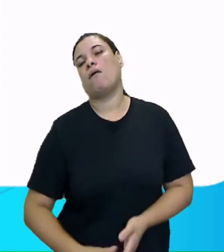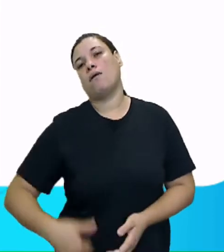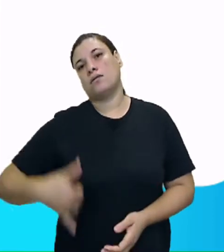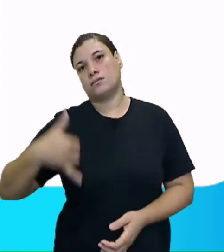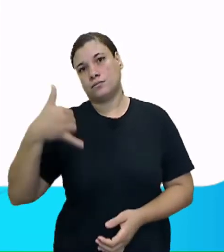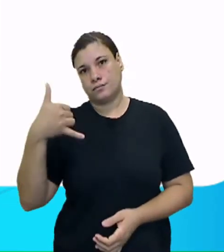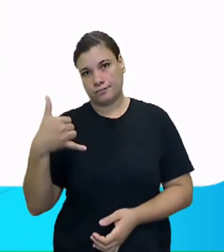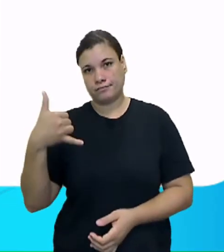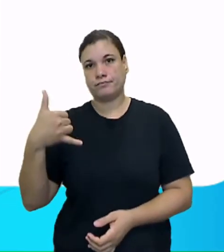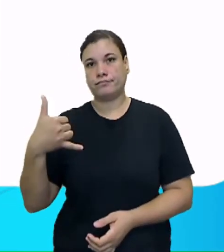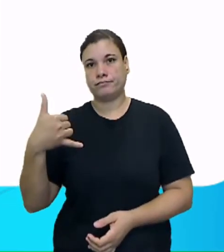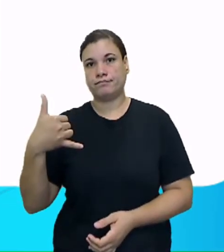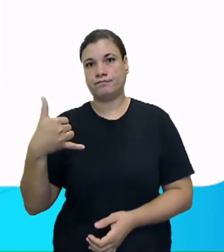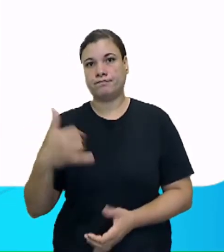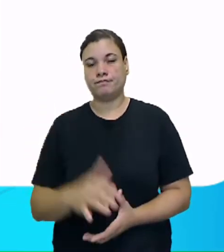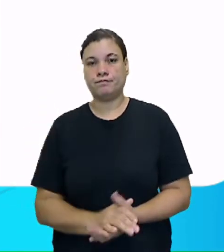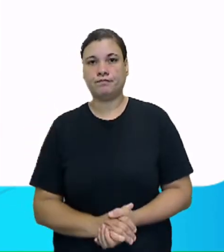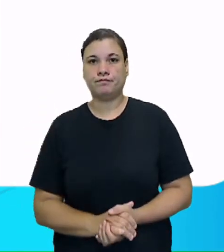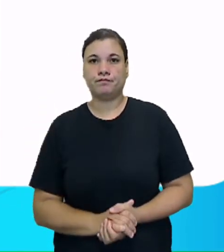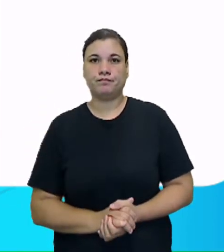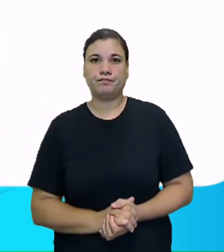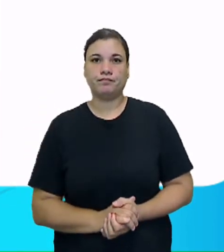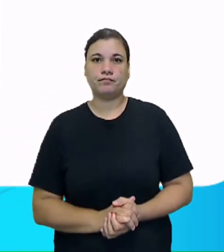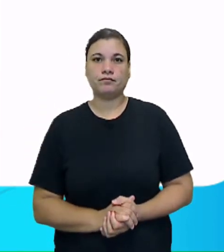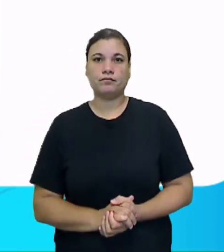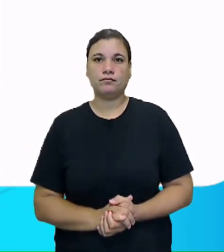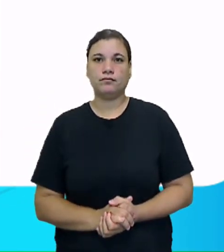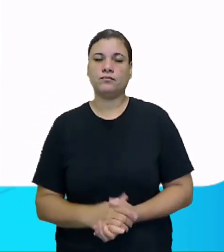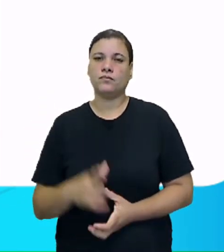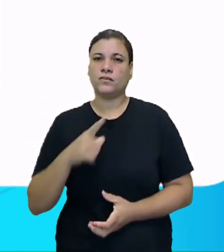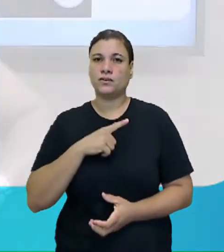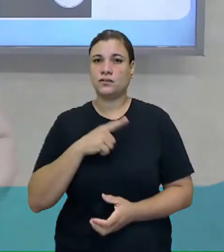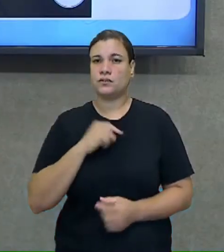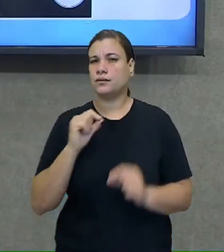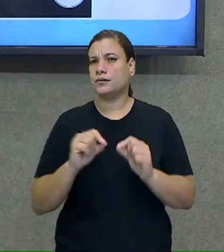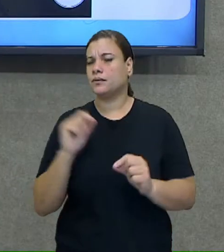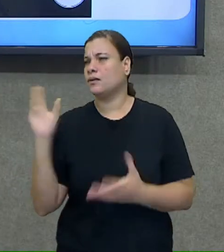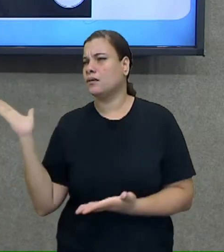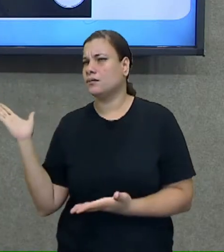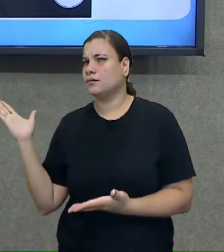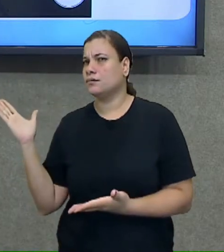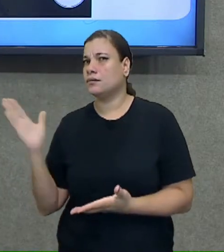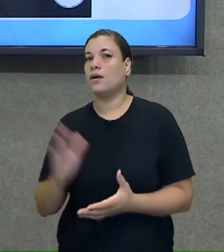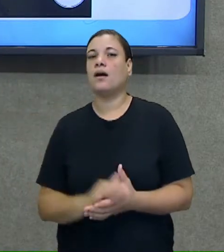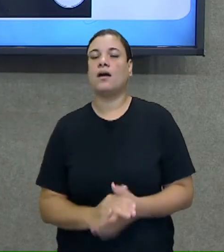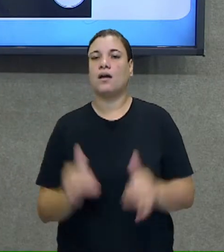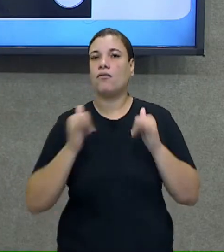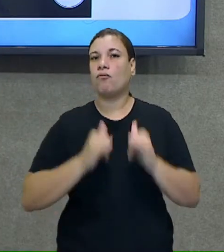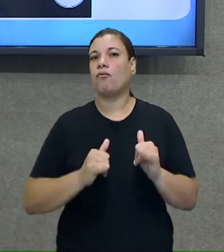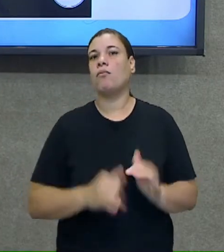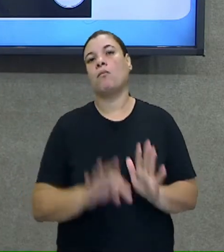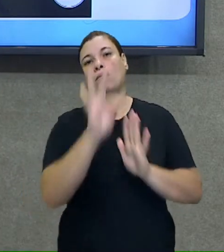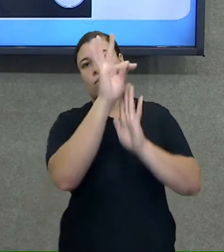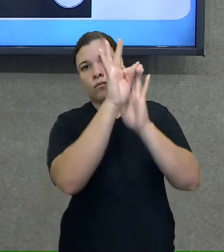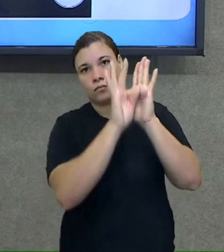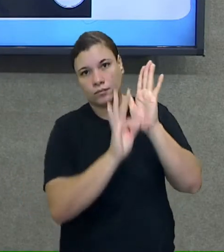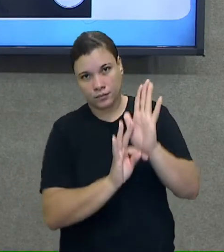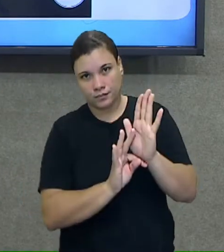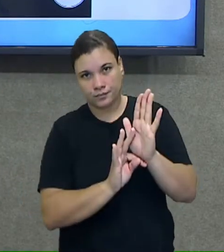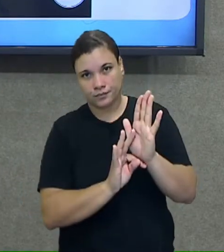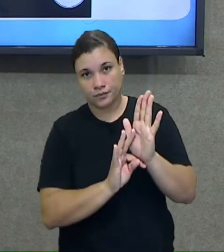tem aí toda a informação em texto e temos